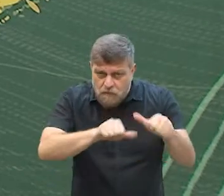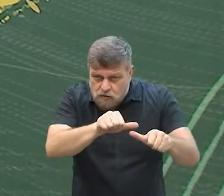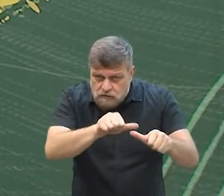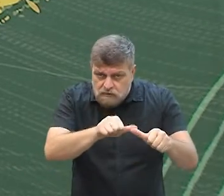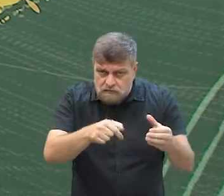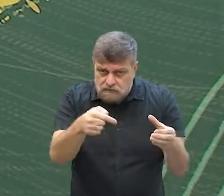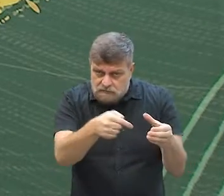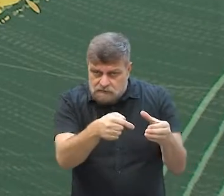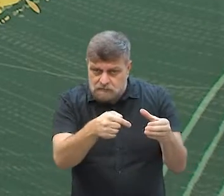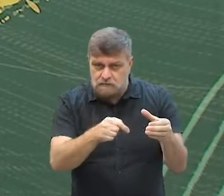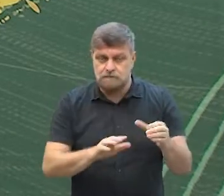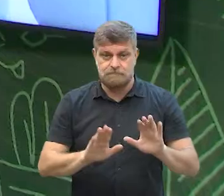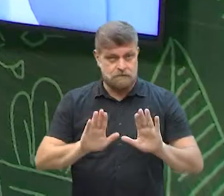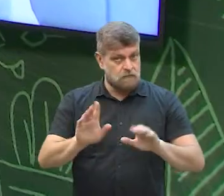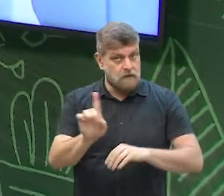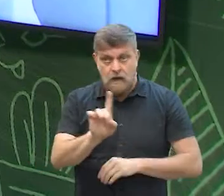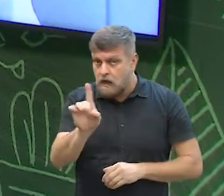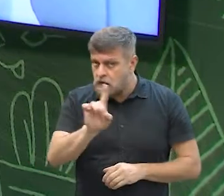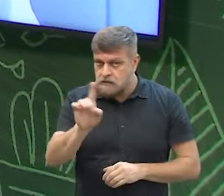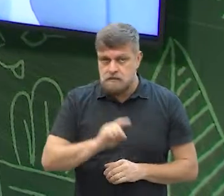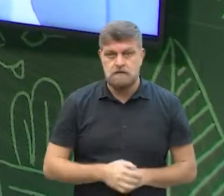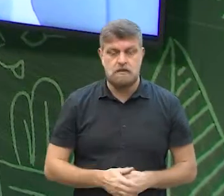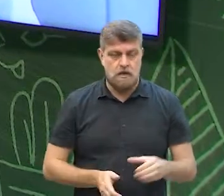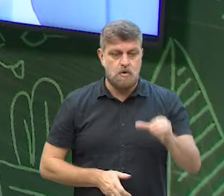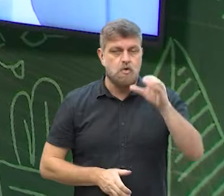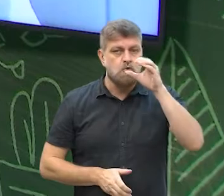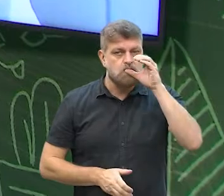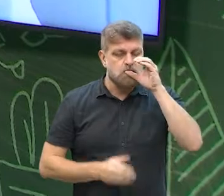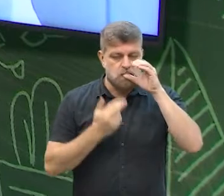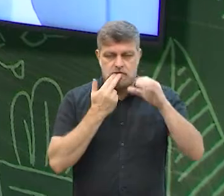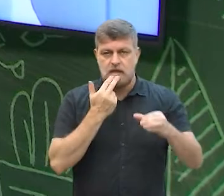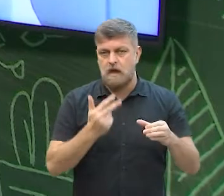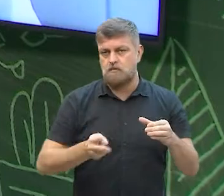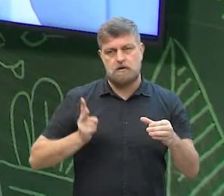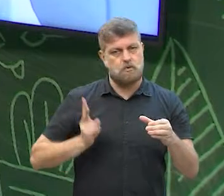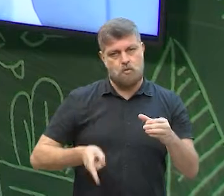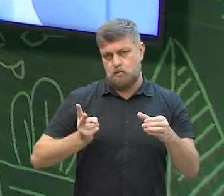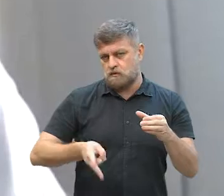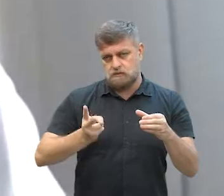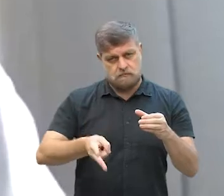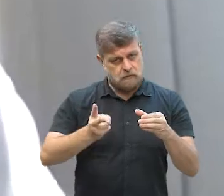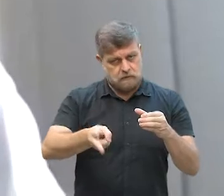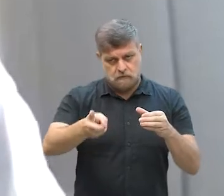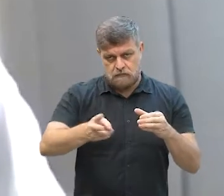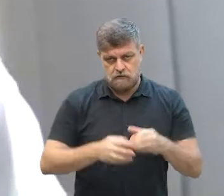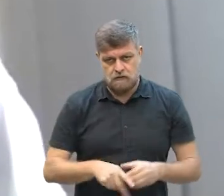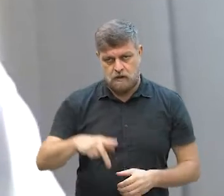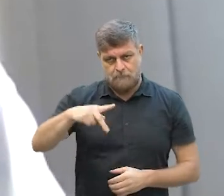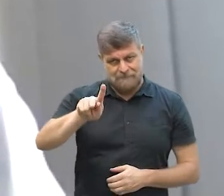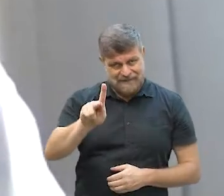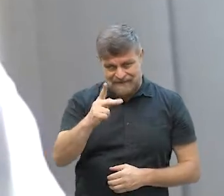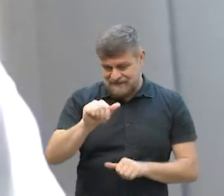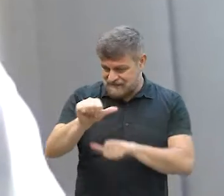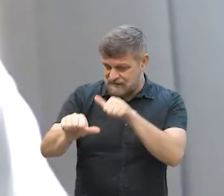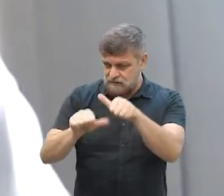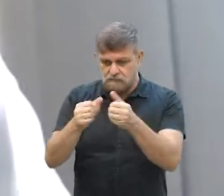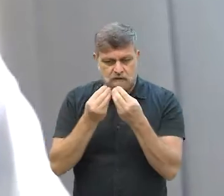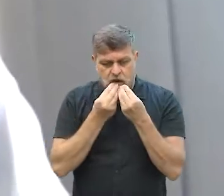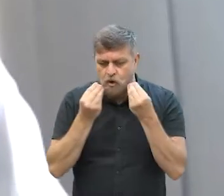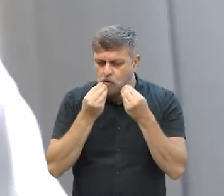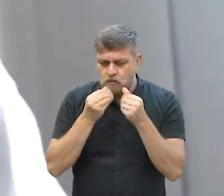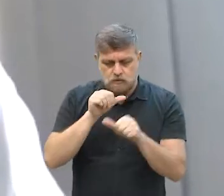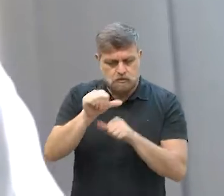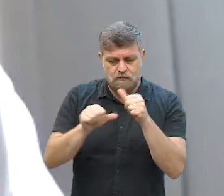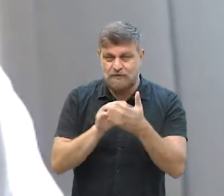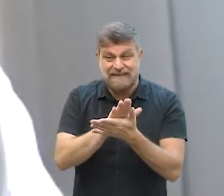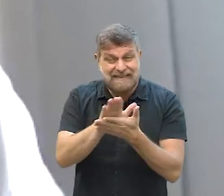gente. Então, não altera a cor da Não bebida, altera. não, não altera o pH, não altera o gosto,